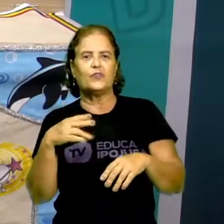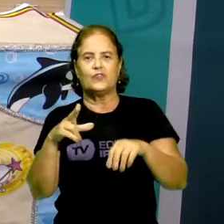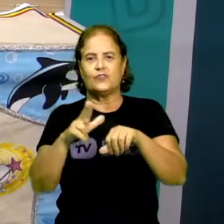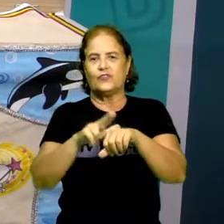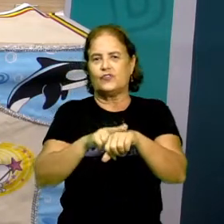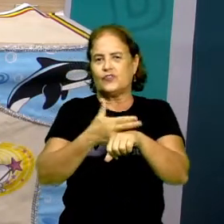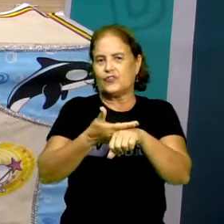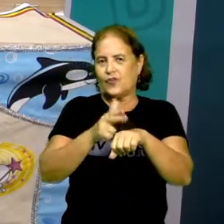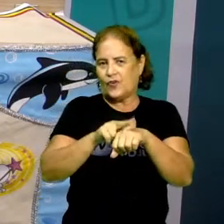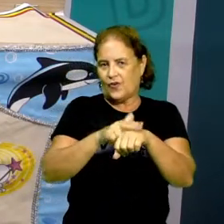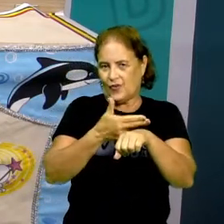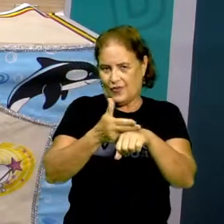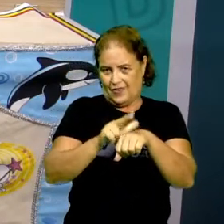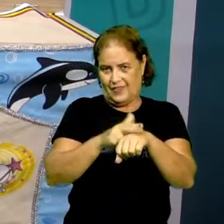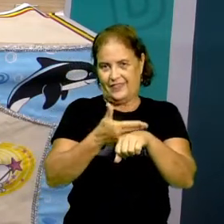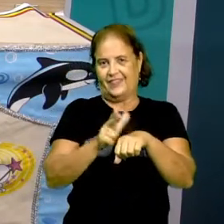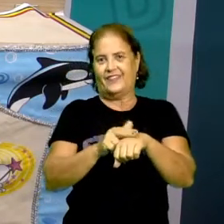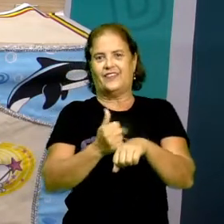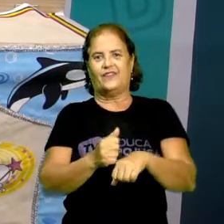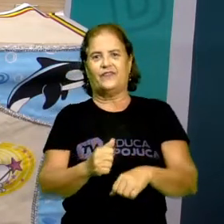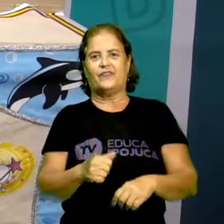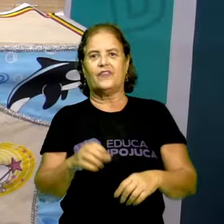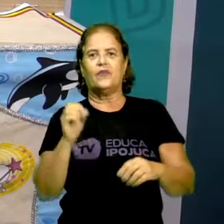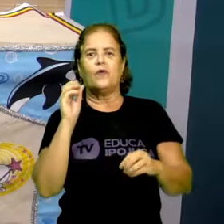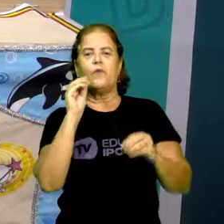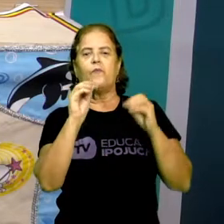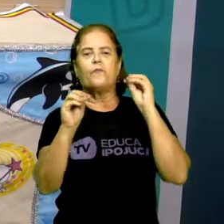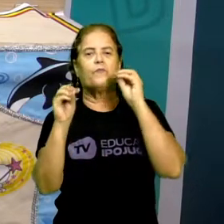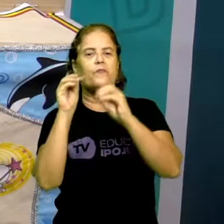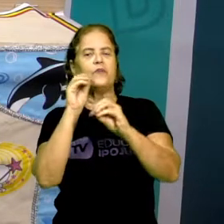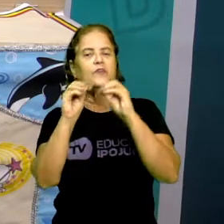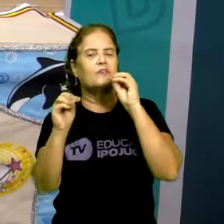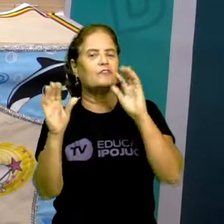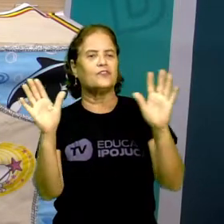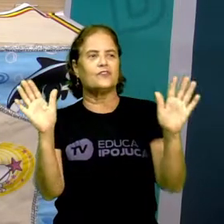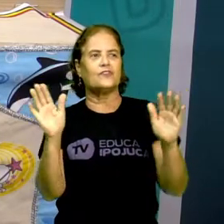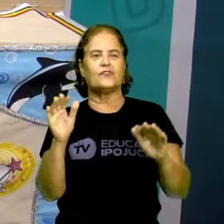Com sabor de chocolate! Então, ó, um beijo